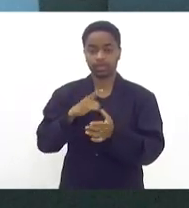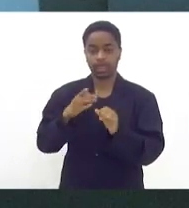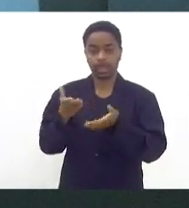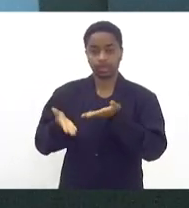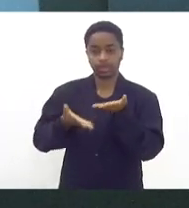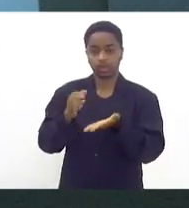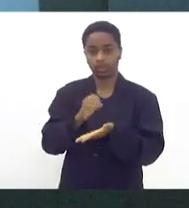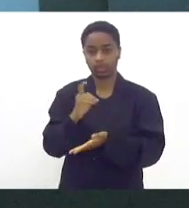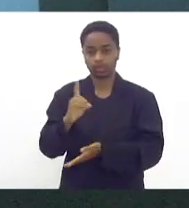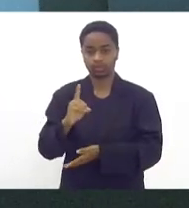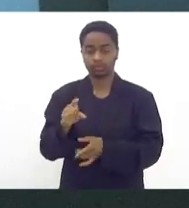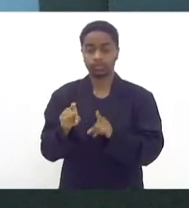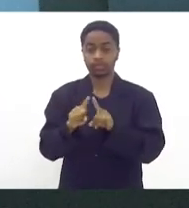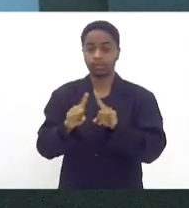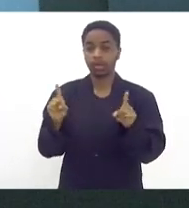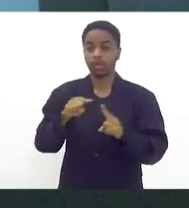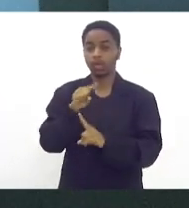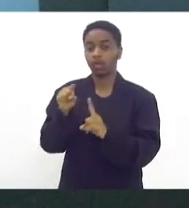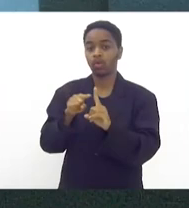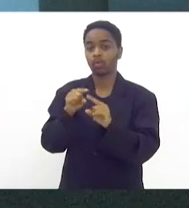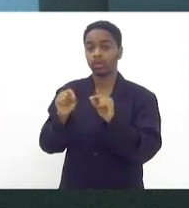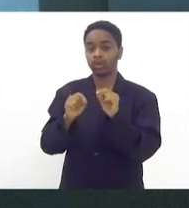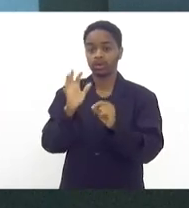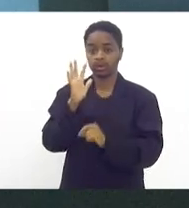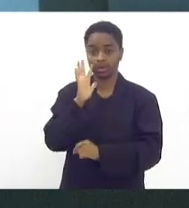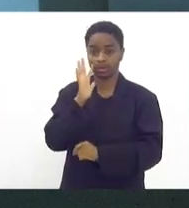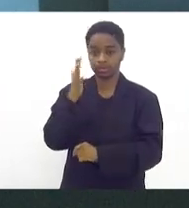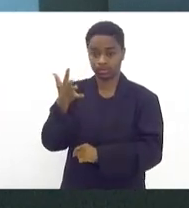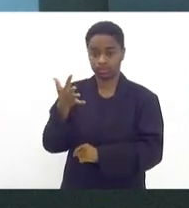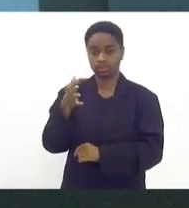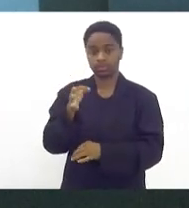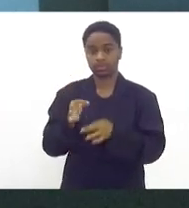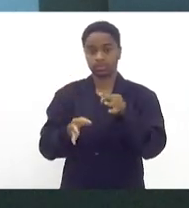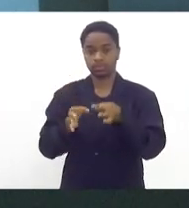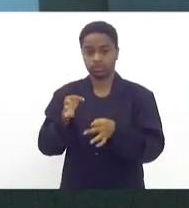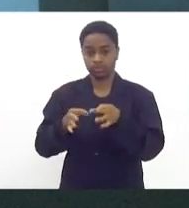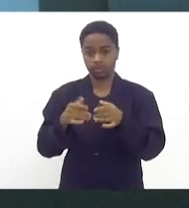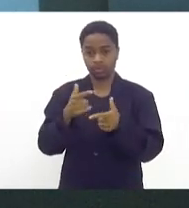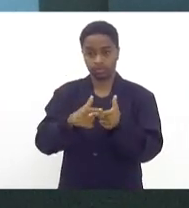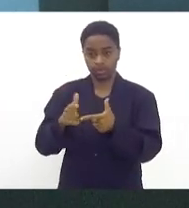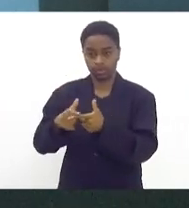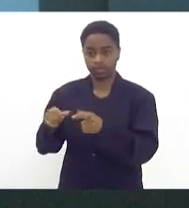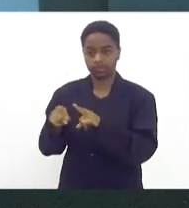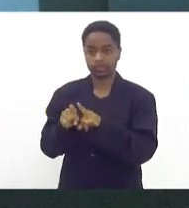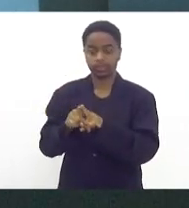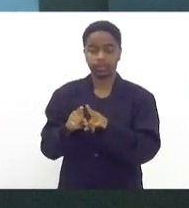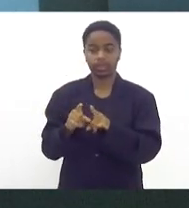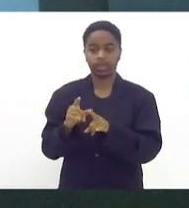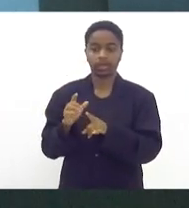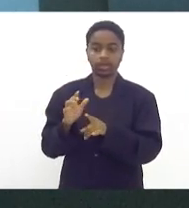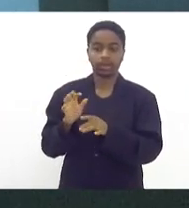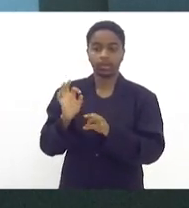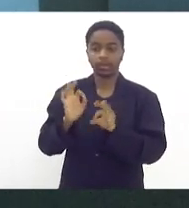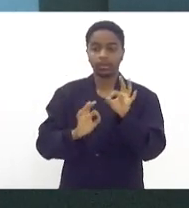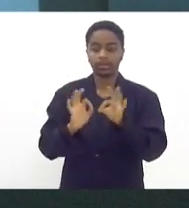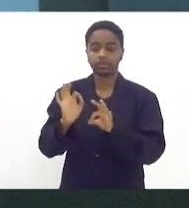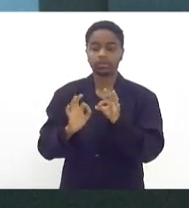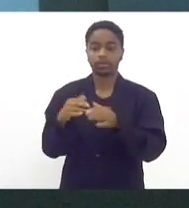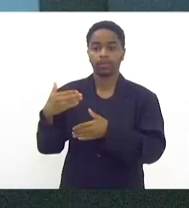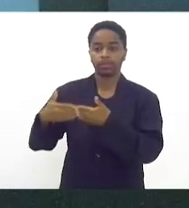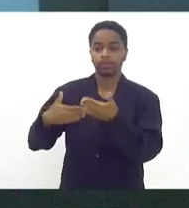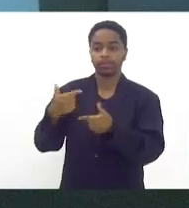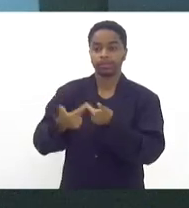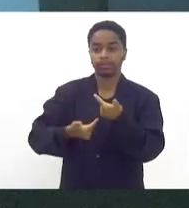o objetivo o objetivo resolver exra judicialmente esses conflitos redefinir os processos de trabalho de fiscalização